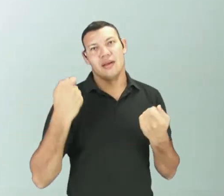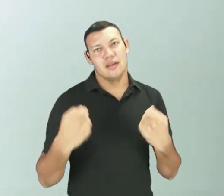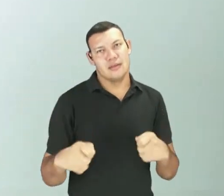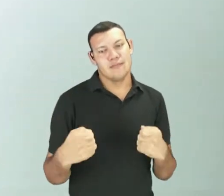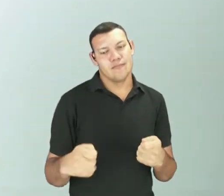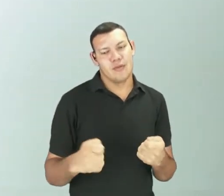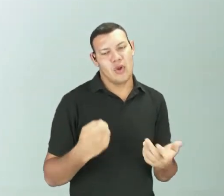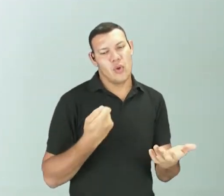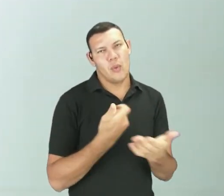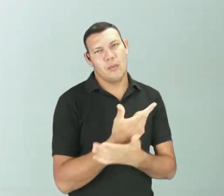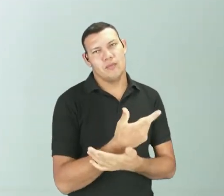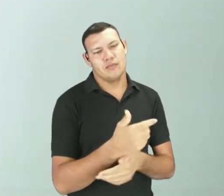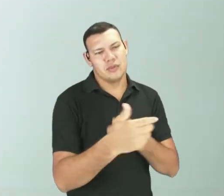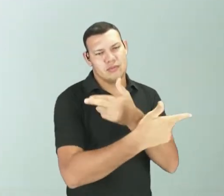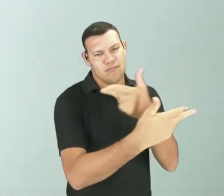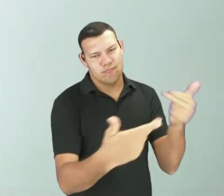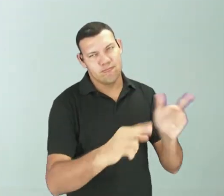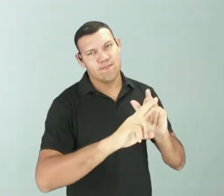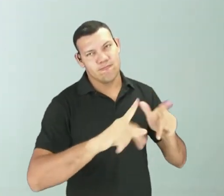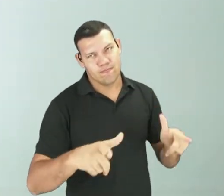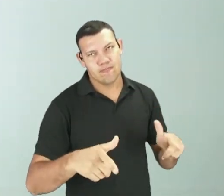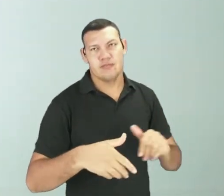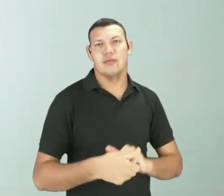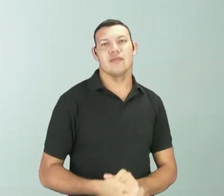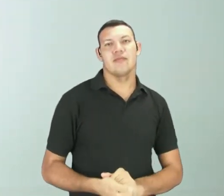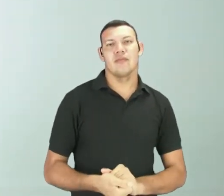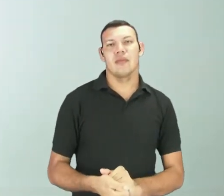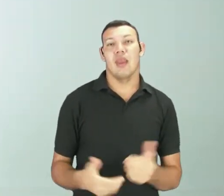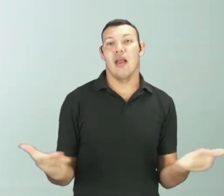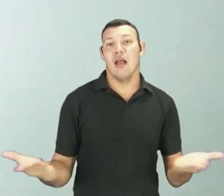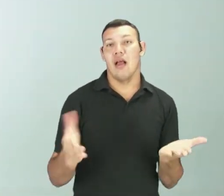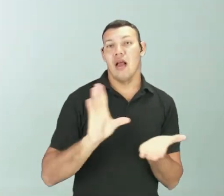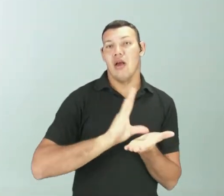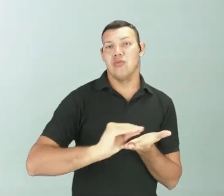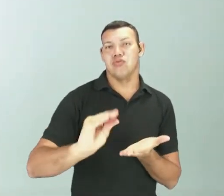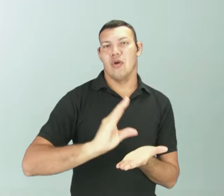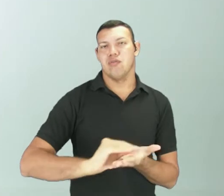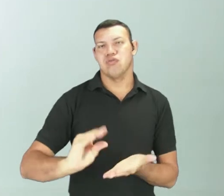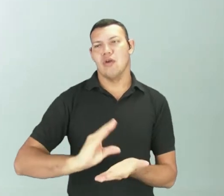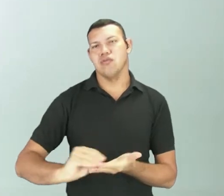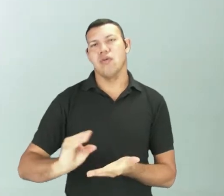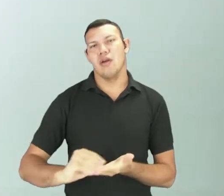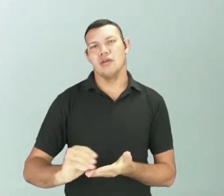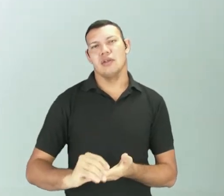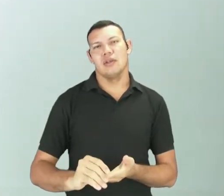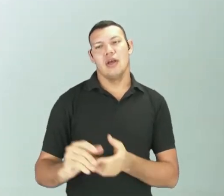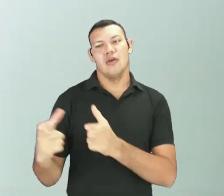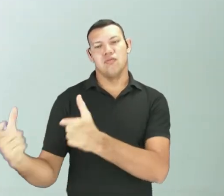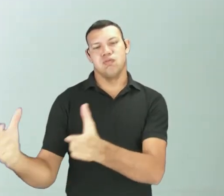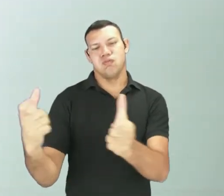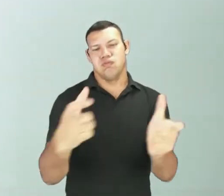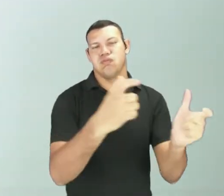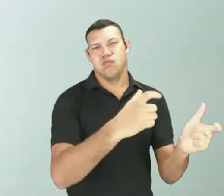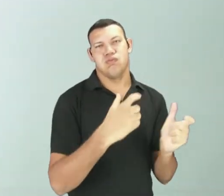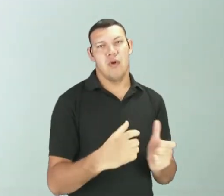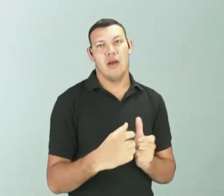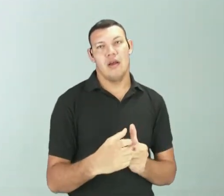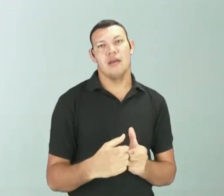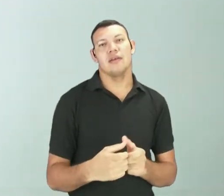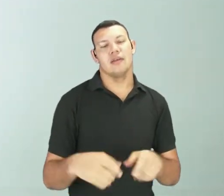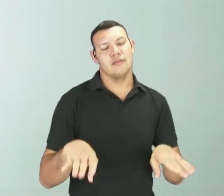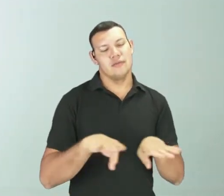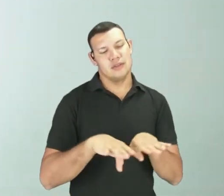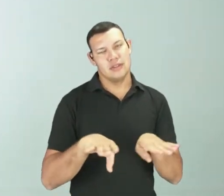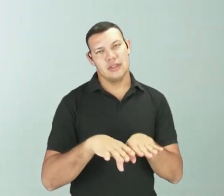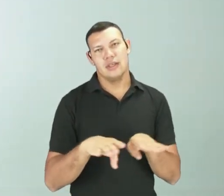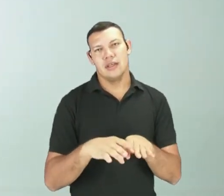outras coisas? Pois é, esse novo investimento em outros setores vai estimular isso também, porque vão ser construídas